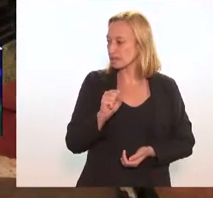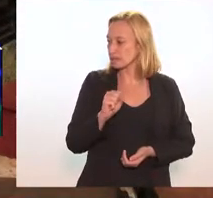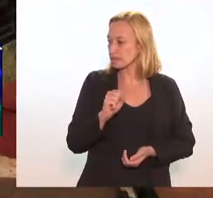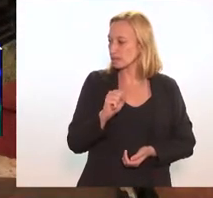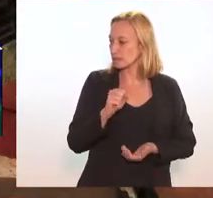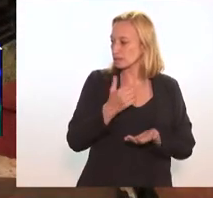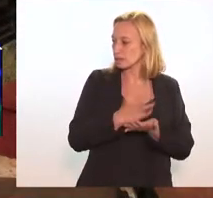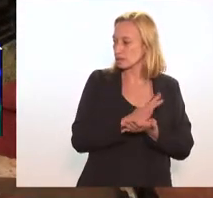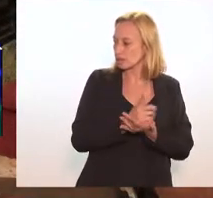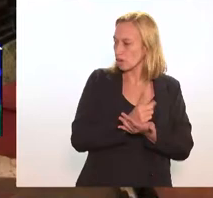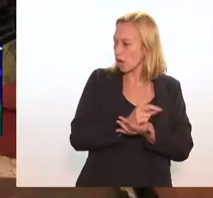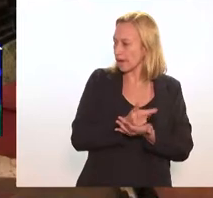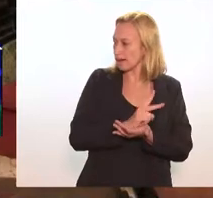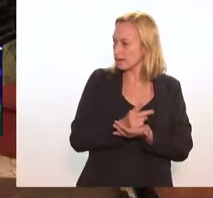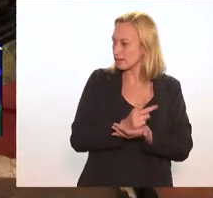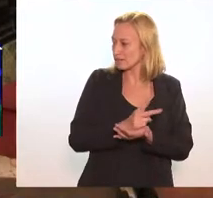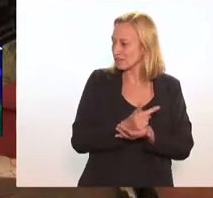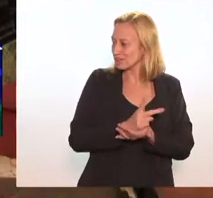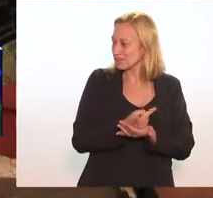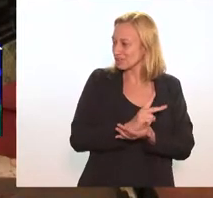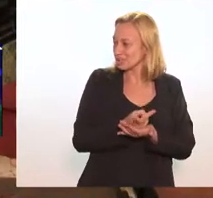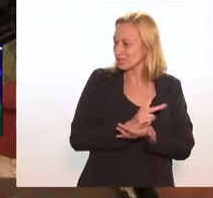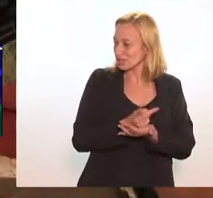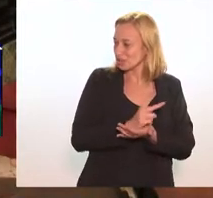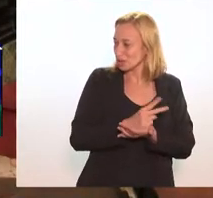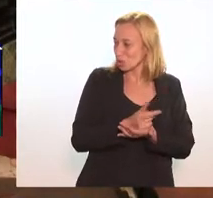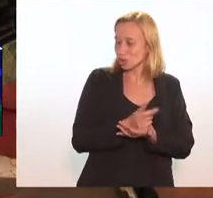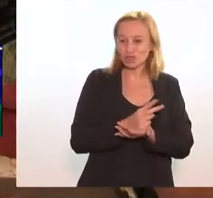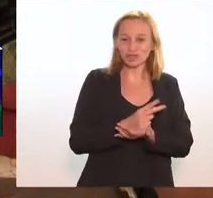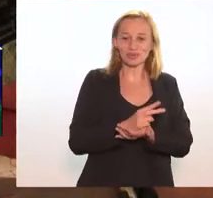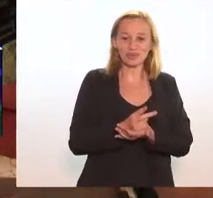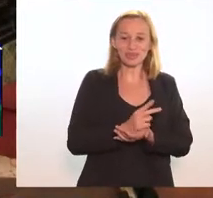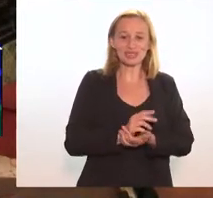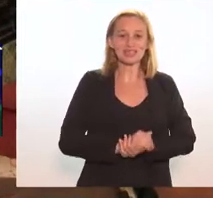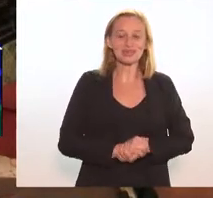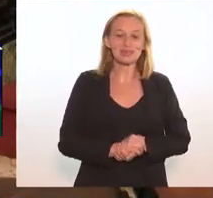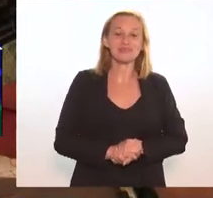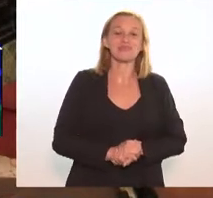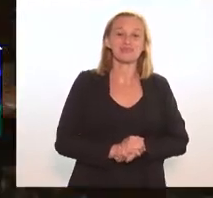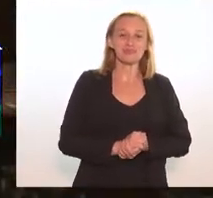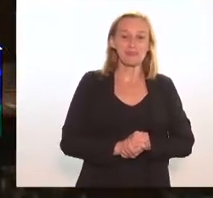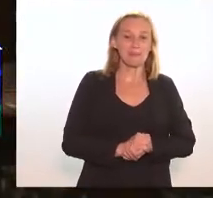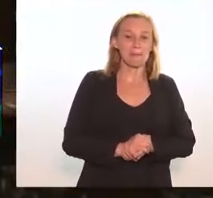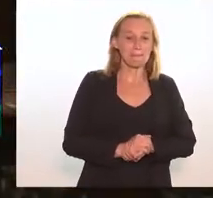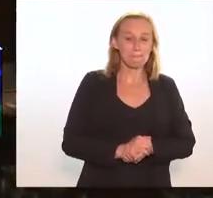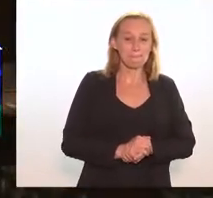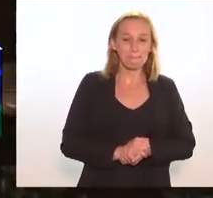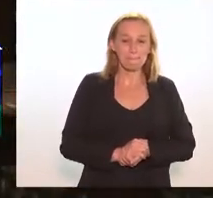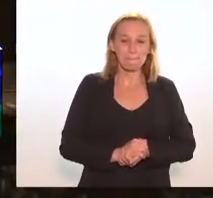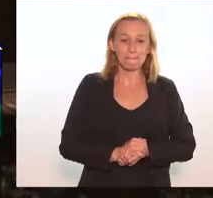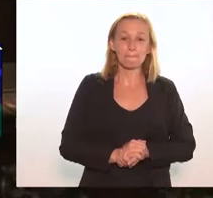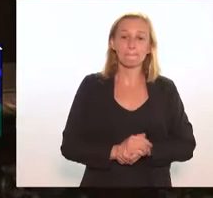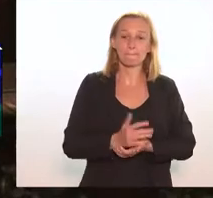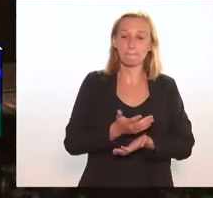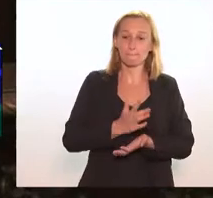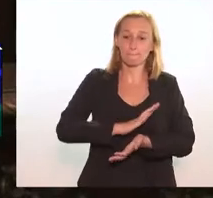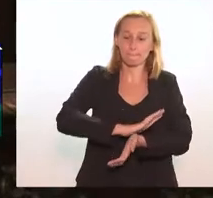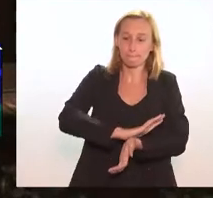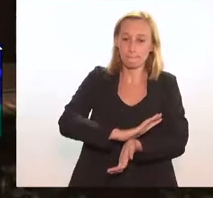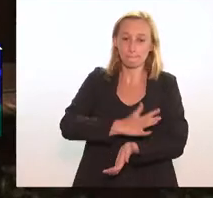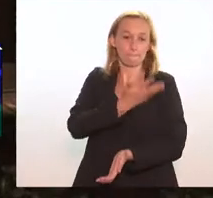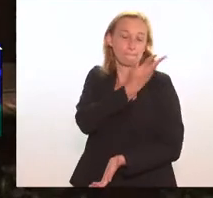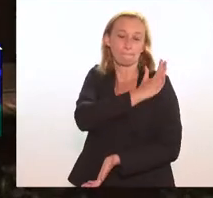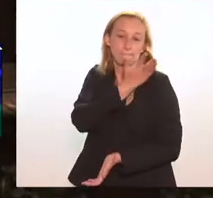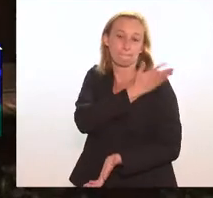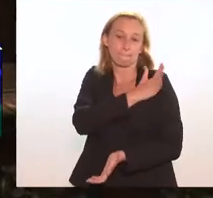pessoas que manifestam essa doença poderem viver com dignidade sem serem vítimas de preconceito, de discriminação.